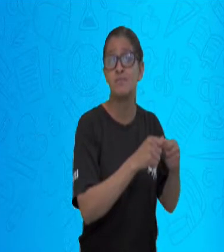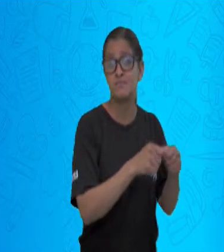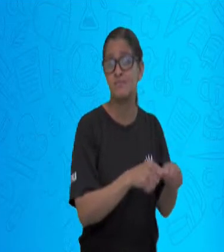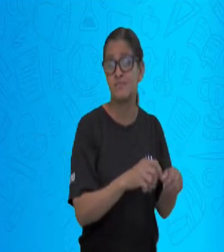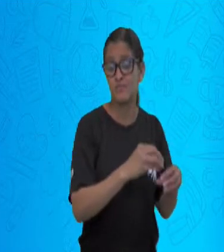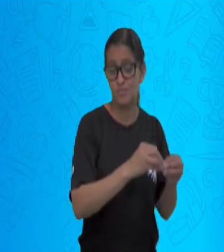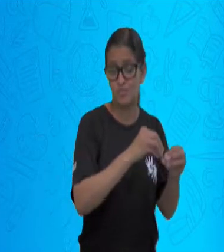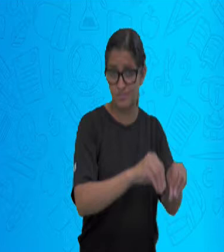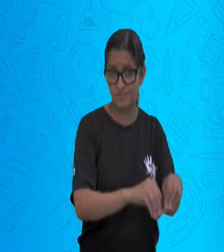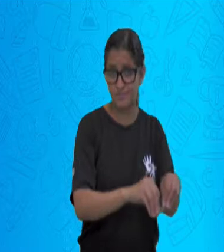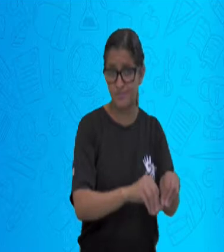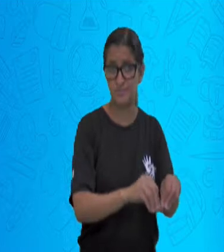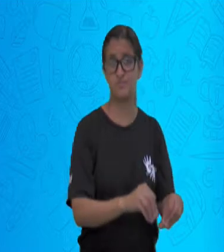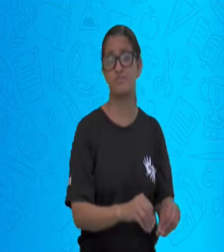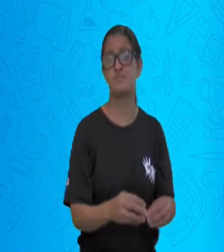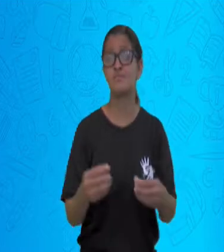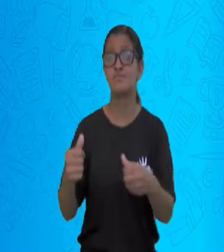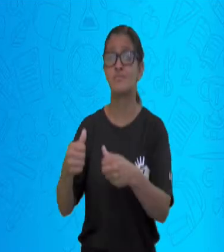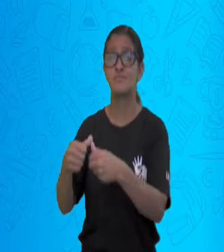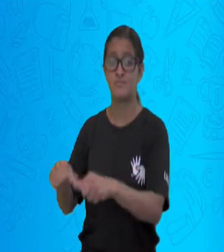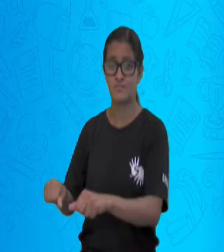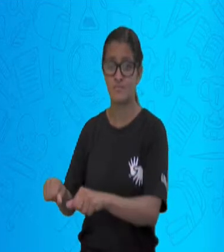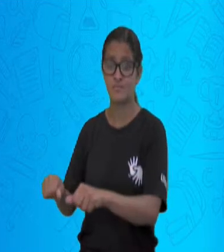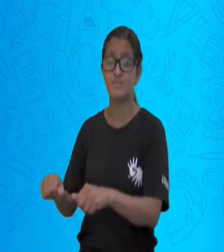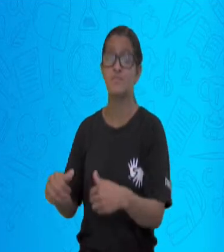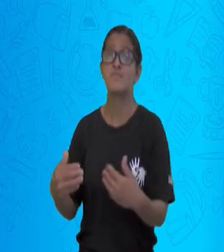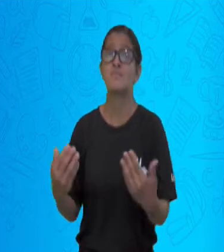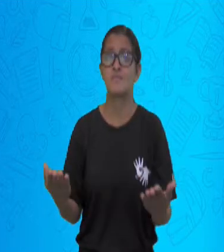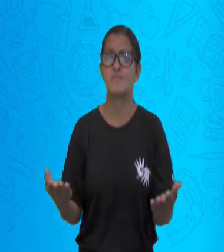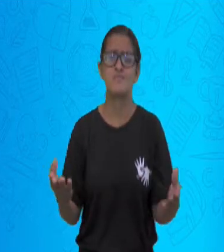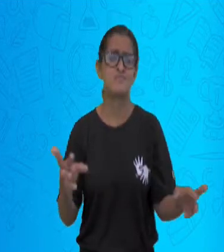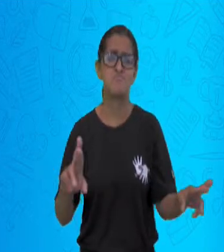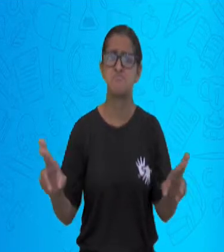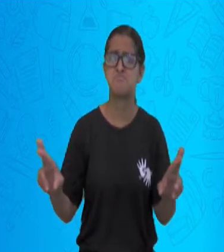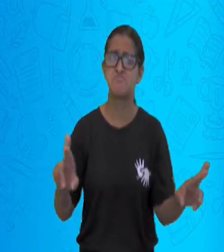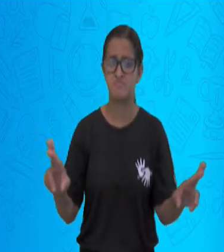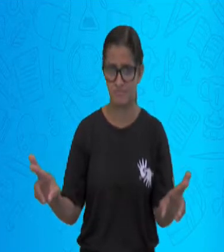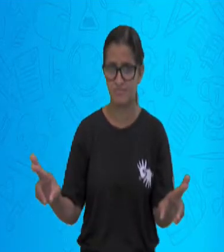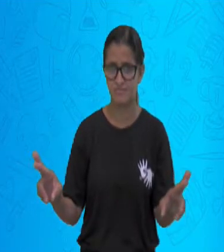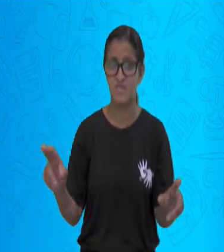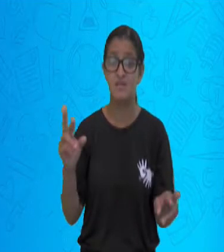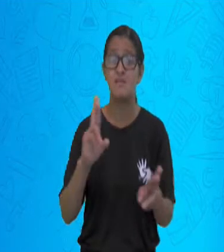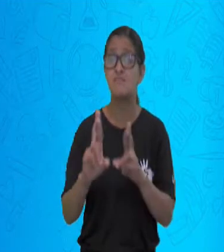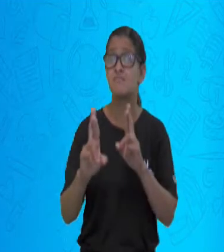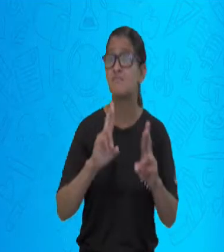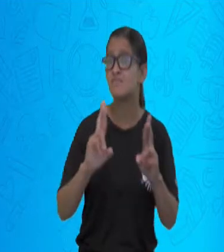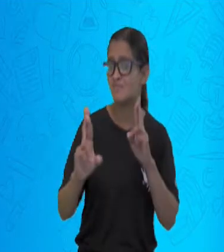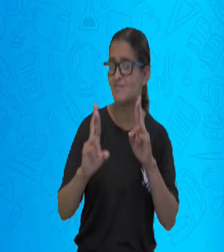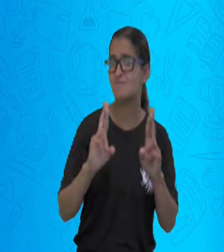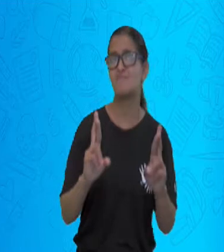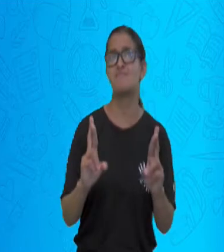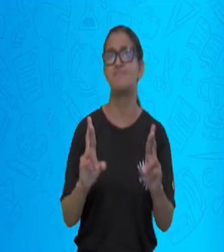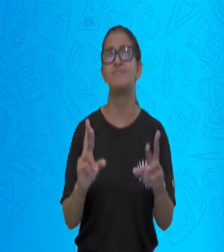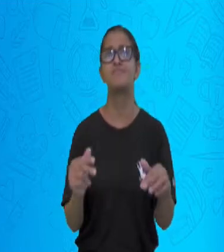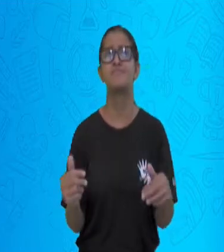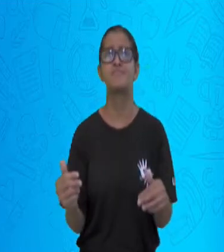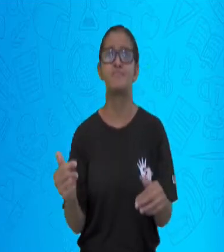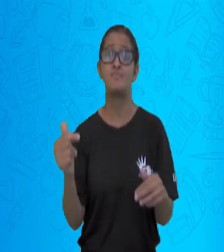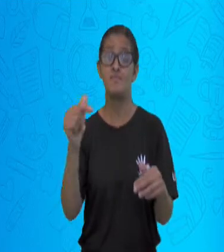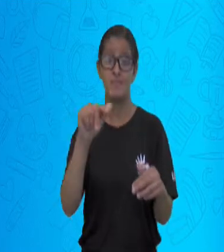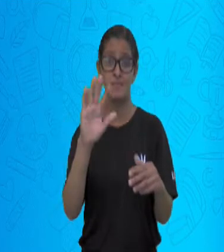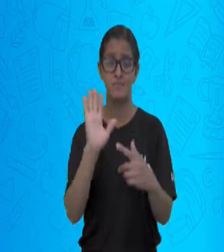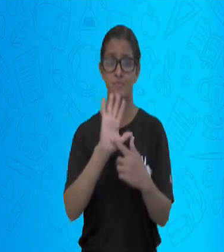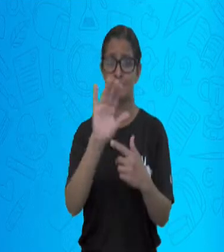teremos diferentes calendários, a marcação do tempo, como nós estudamos, né, na matemática, quando a gente falamos